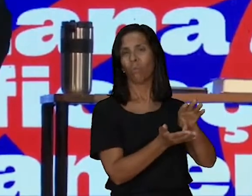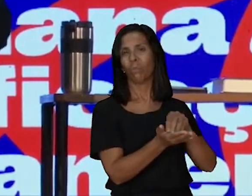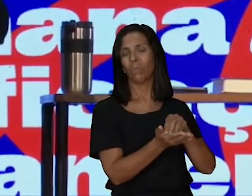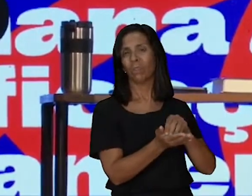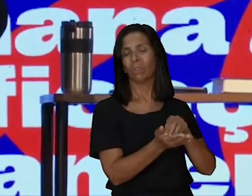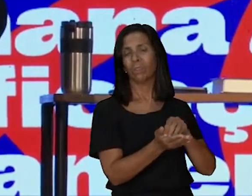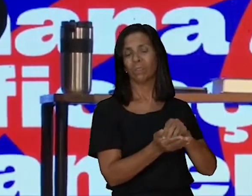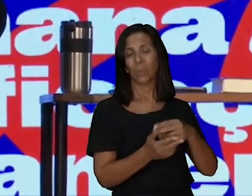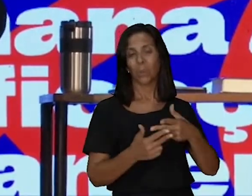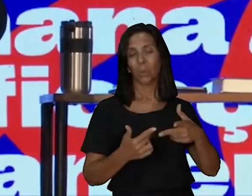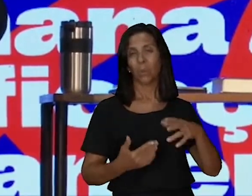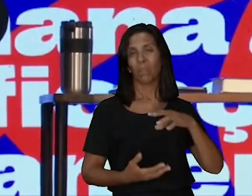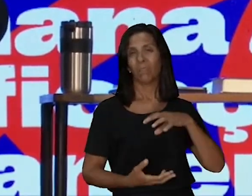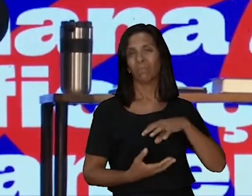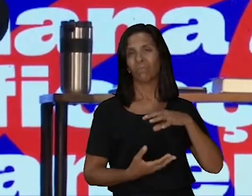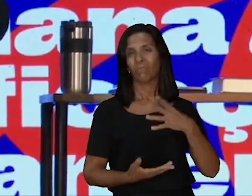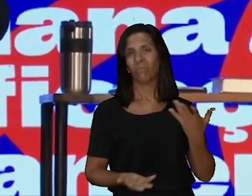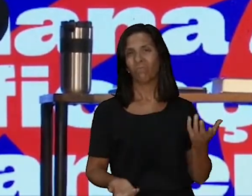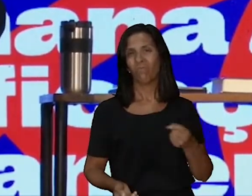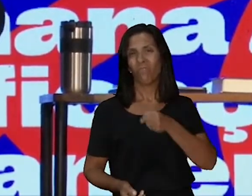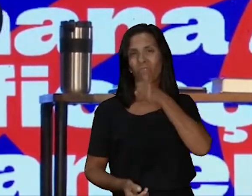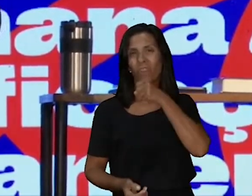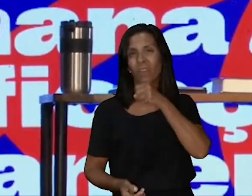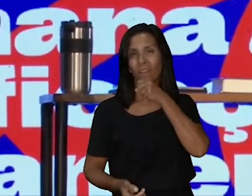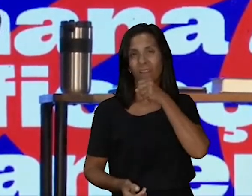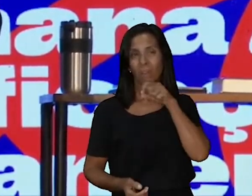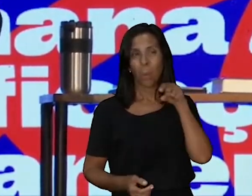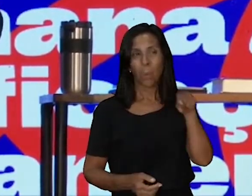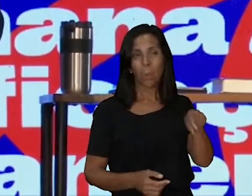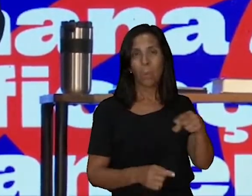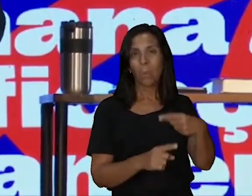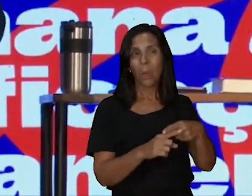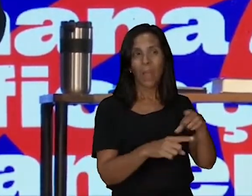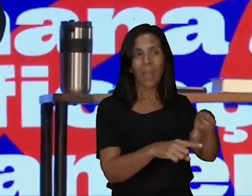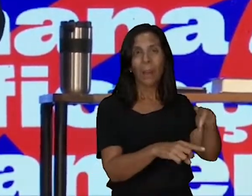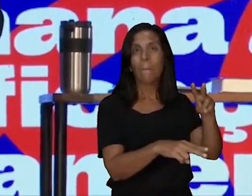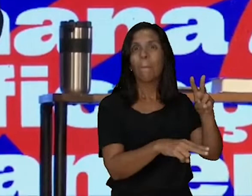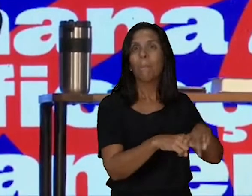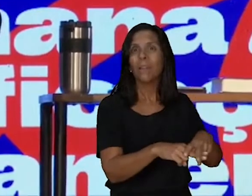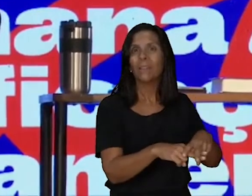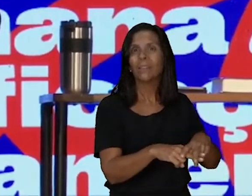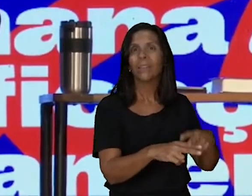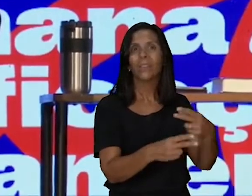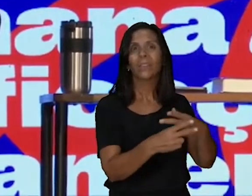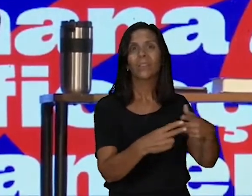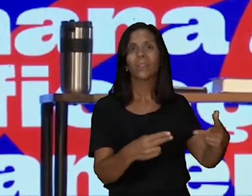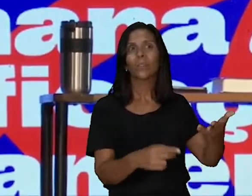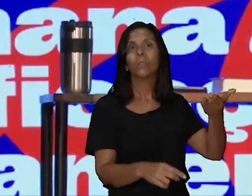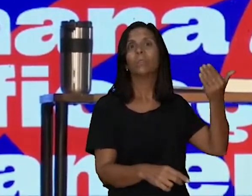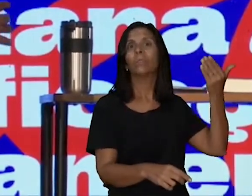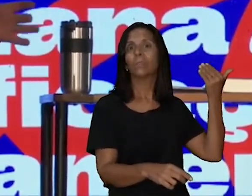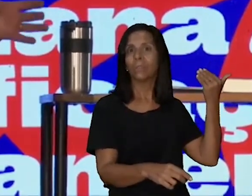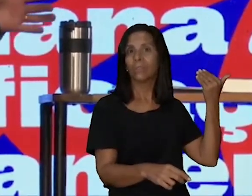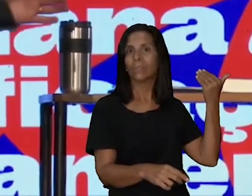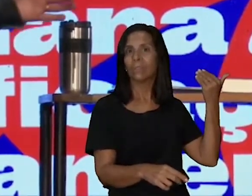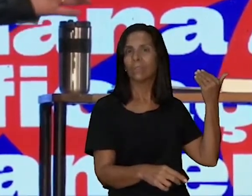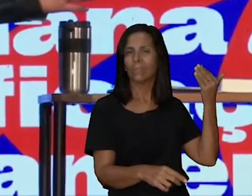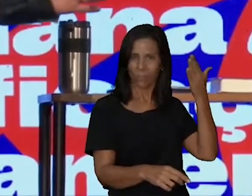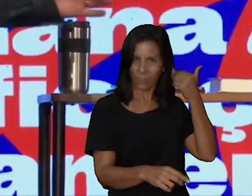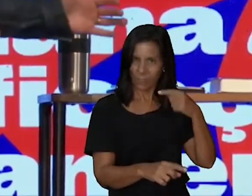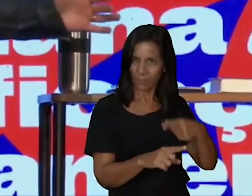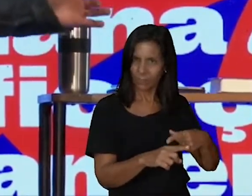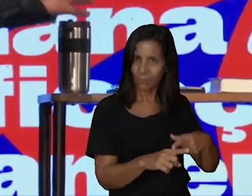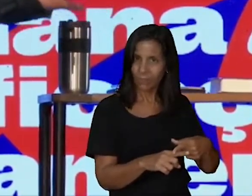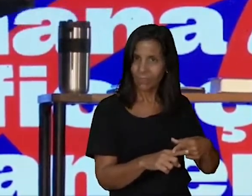Mas sabe por quê? Que elas estão presas nas coisas do século XIX? Porque